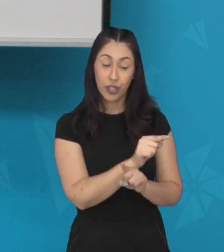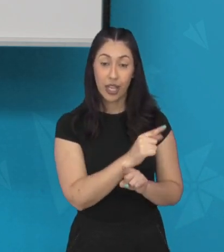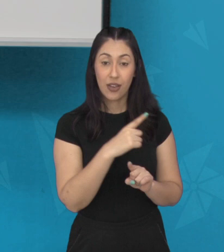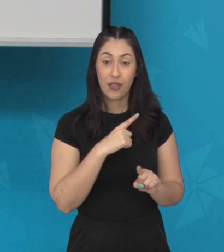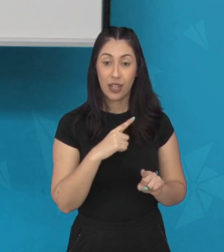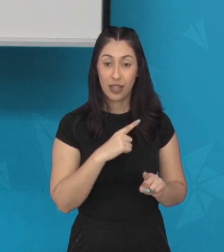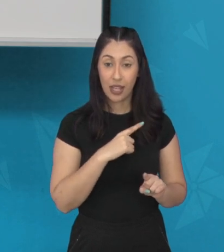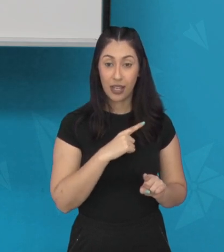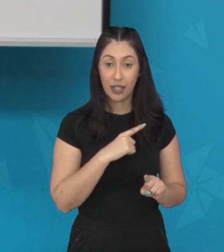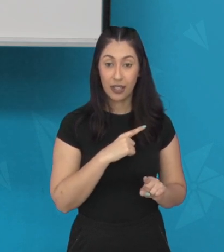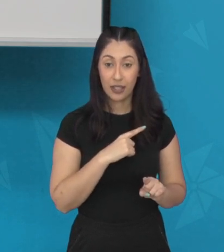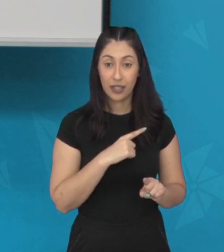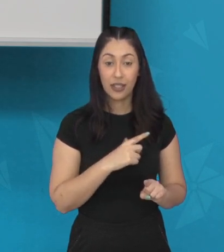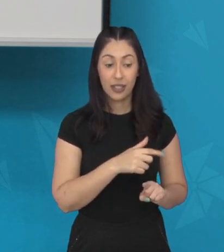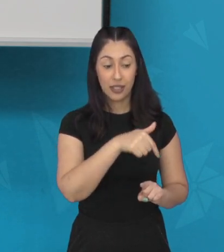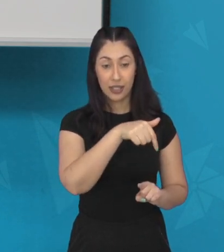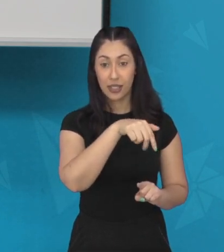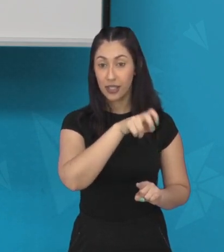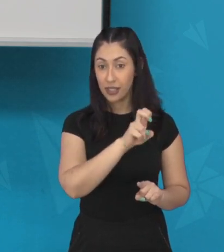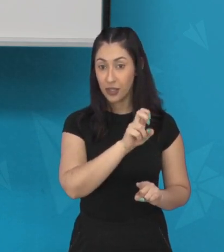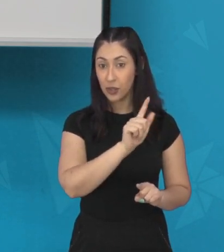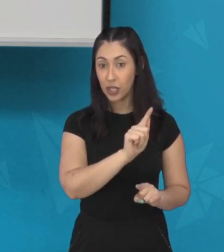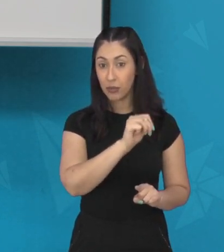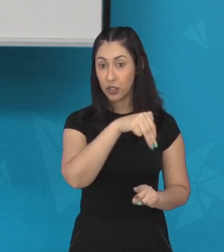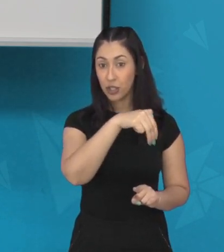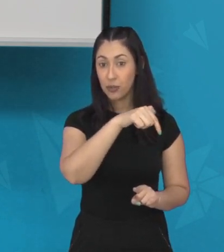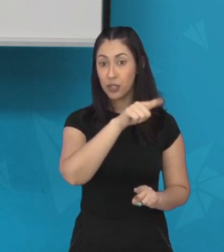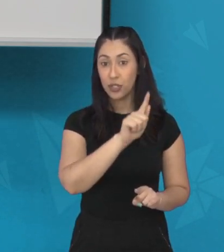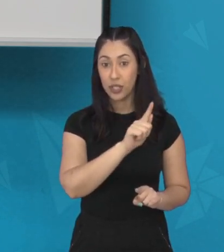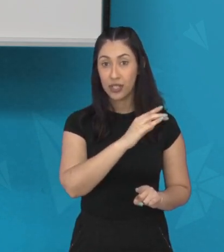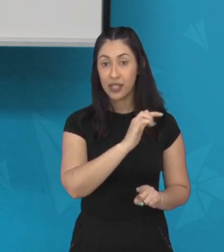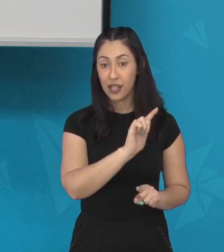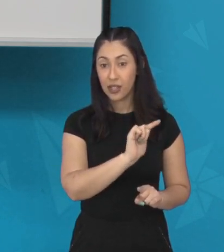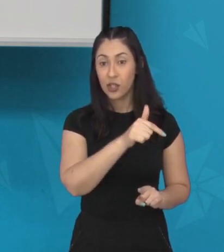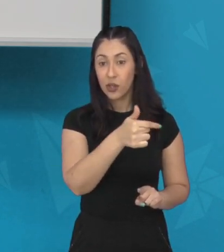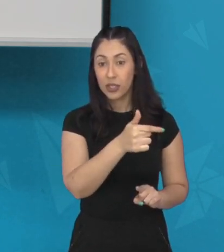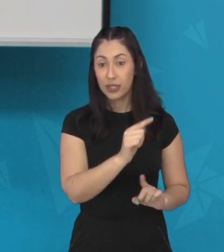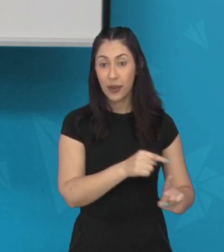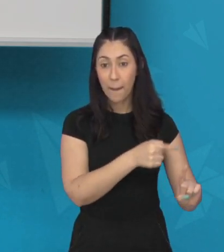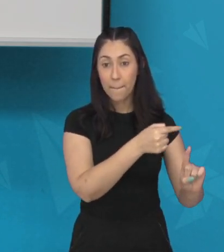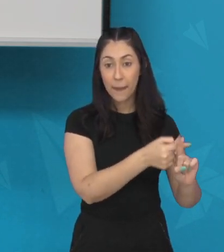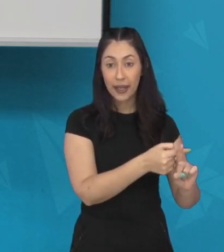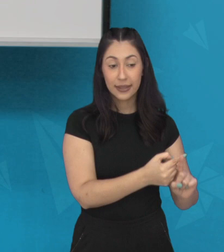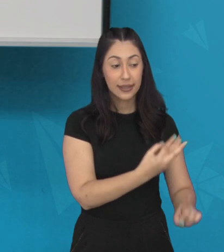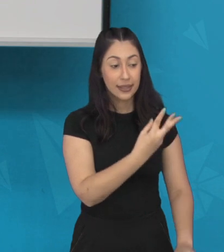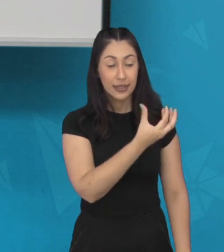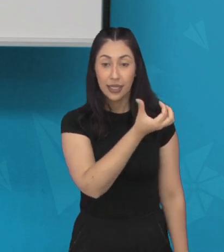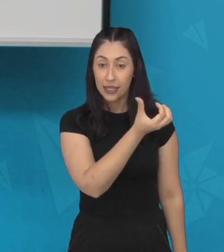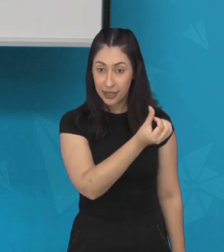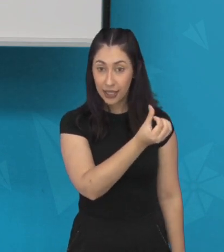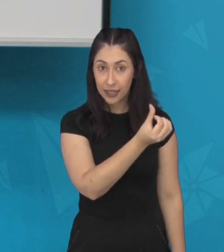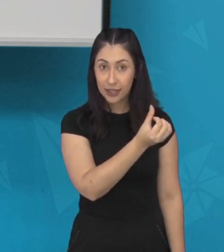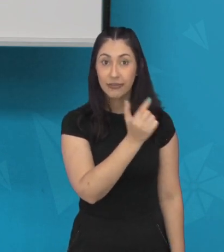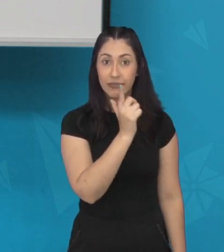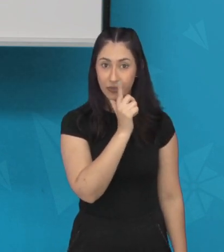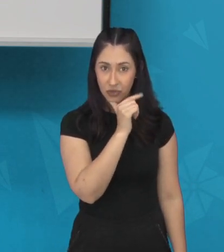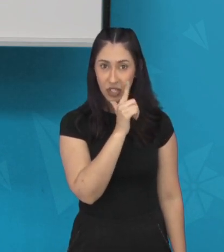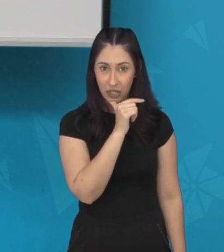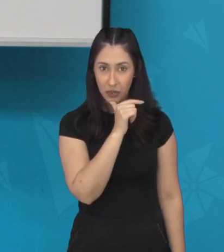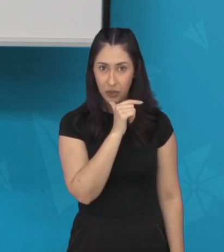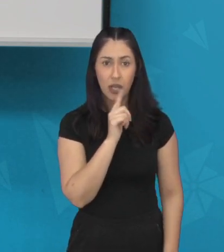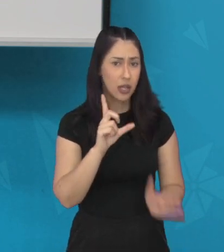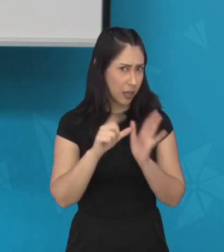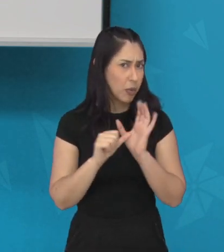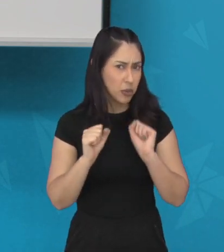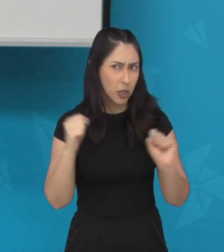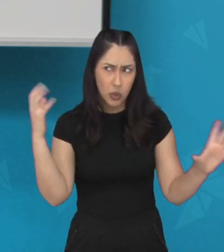cloreto de magnésio mais 36 gramas de água. Depois vocês façam novamente essa continha, qualquer coisa usem a calculadora se tiverem alguma dificuldade, só